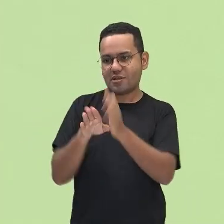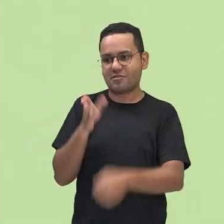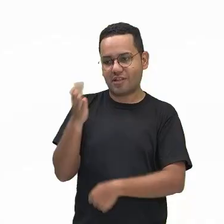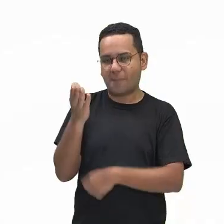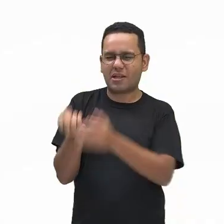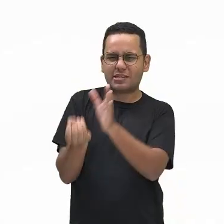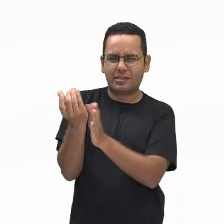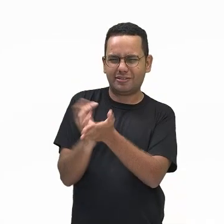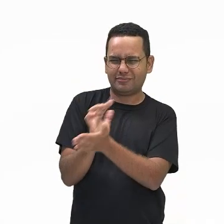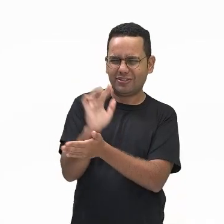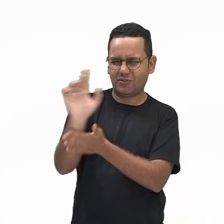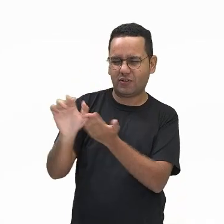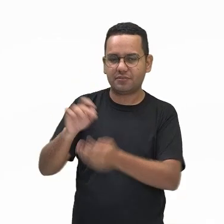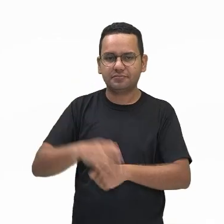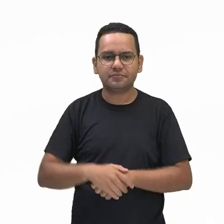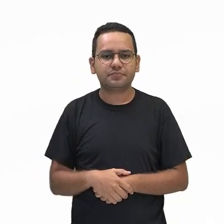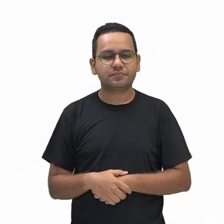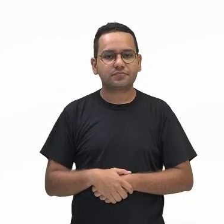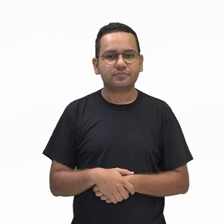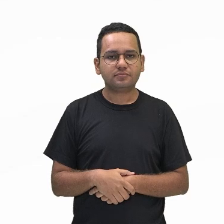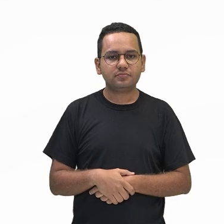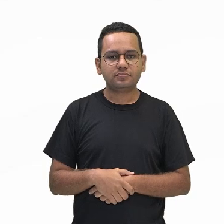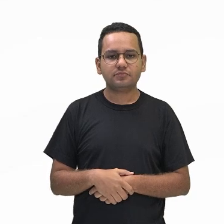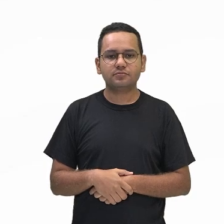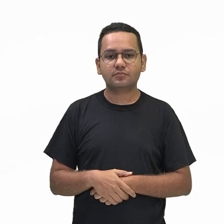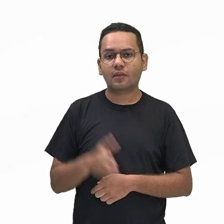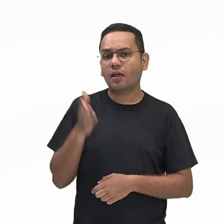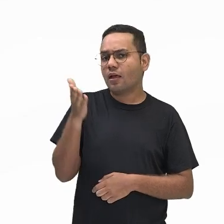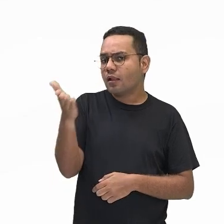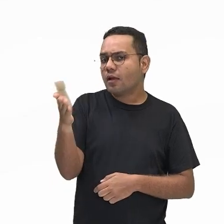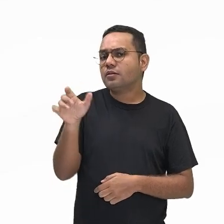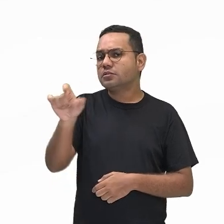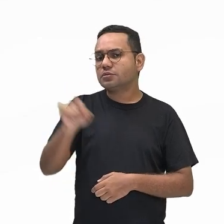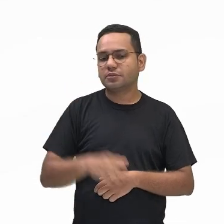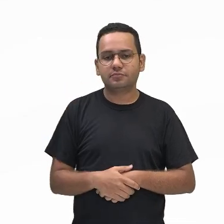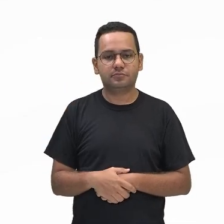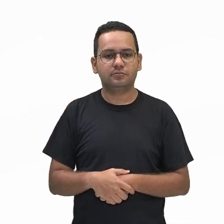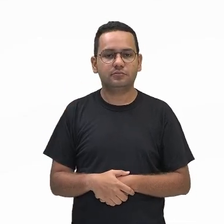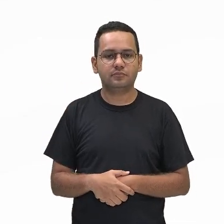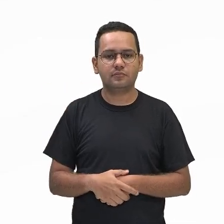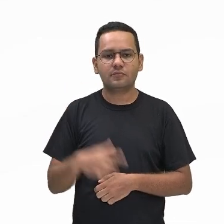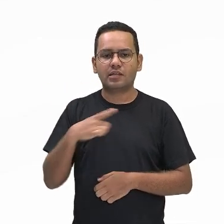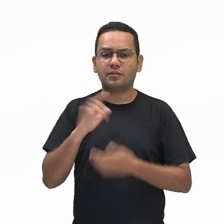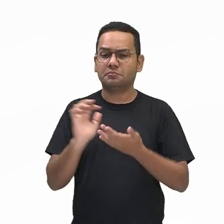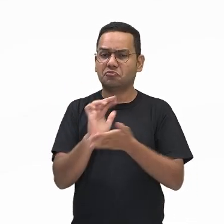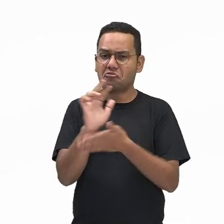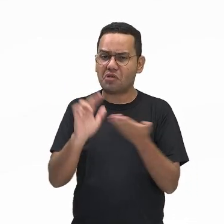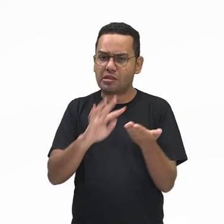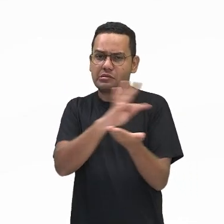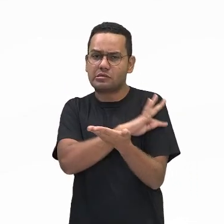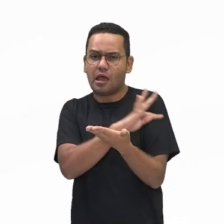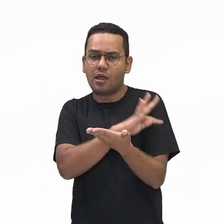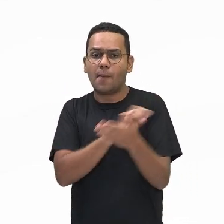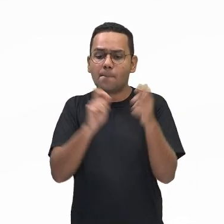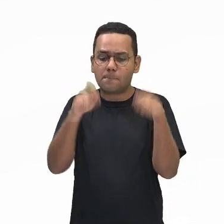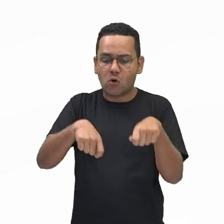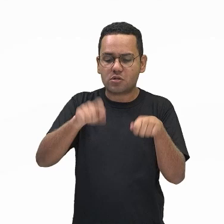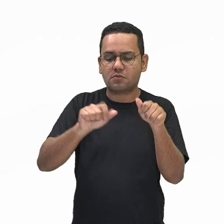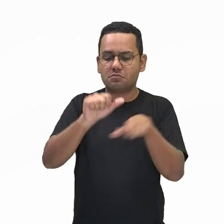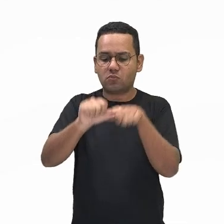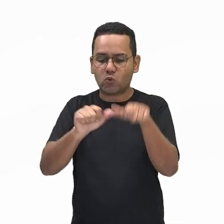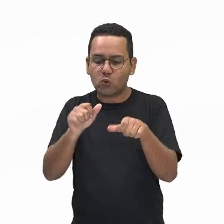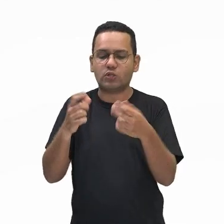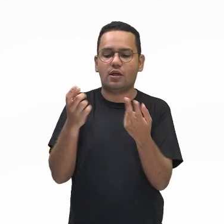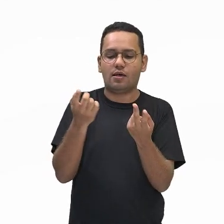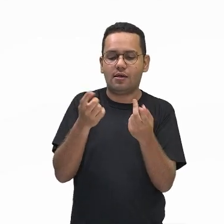Então, observe aí o que seria a biotecnologia. A biotecnologia consiste em uma série de técnicas de manipulação de seres vivos